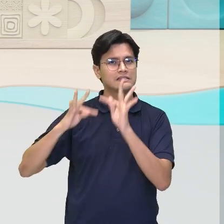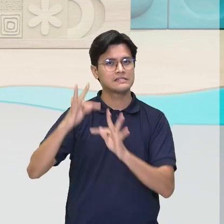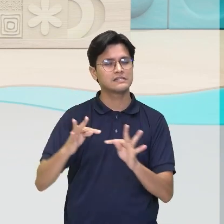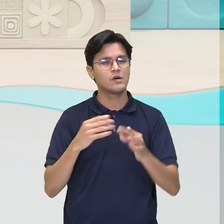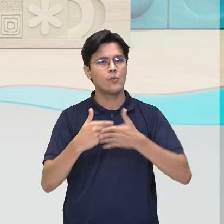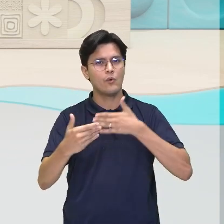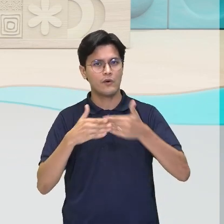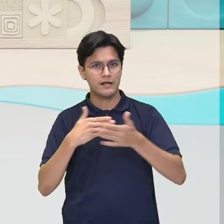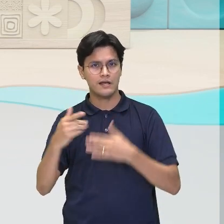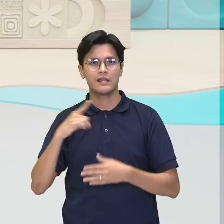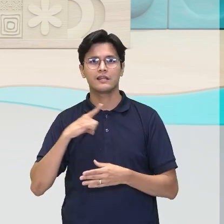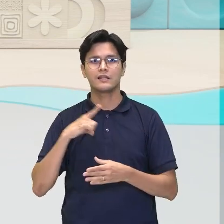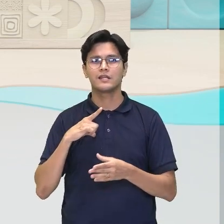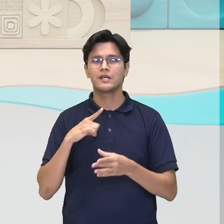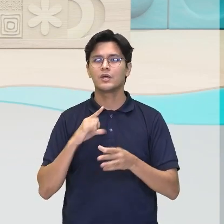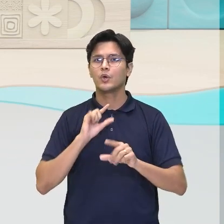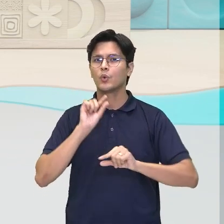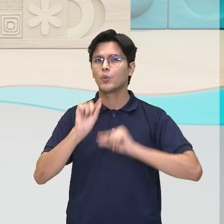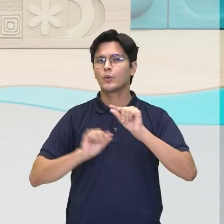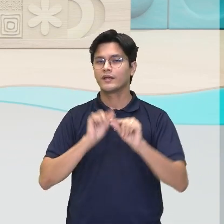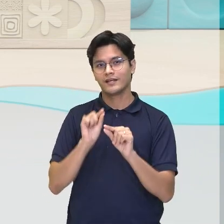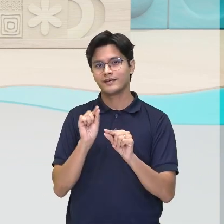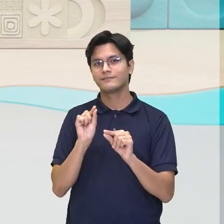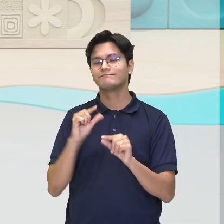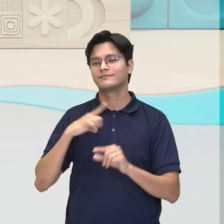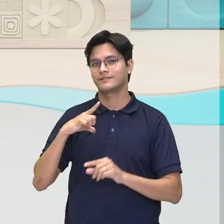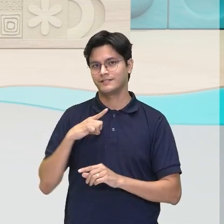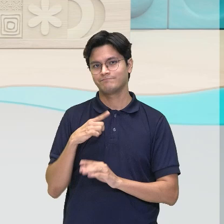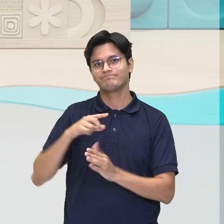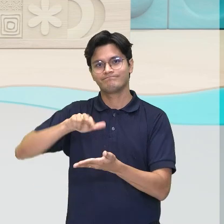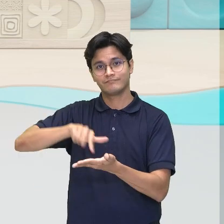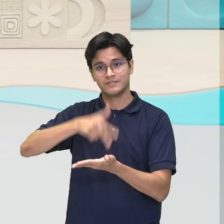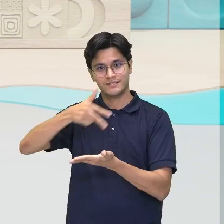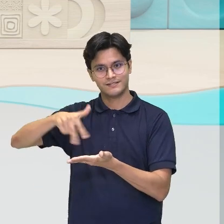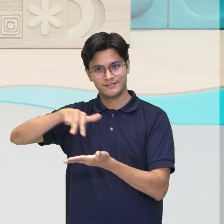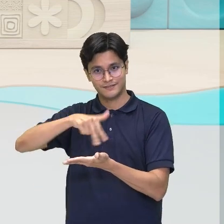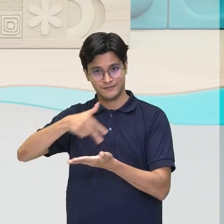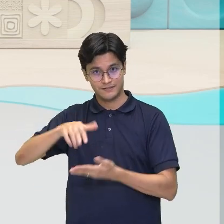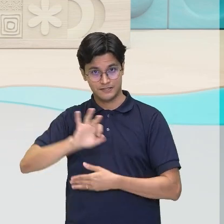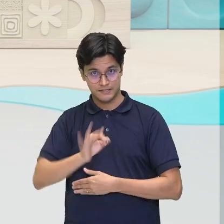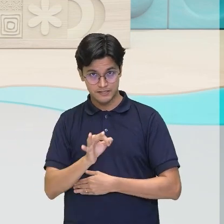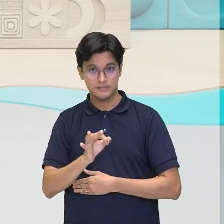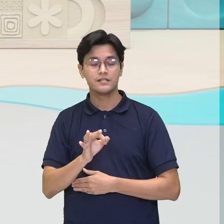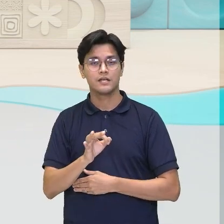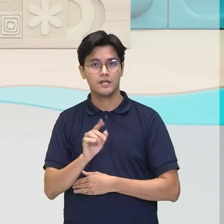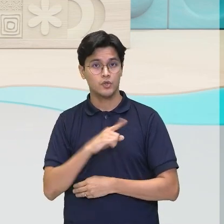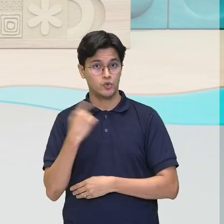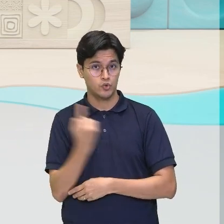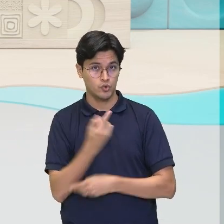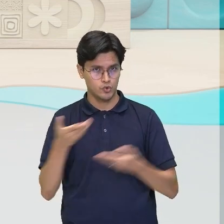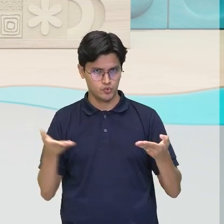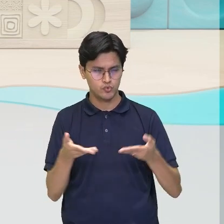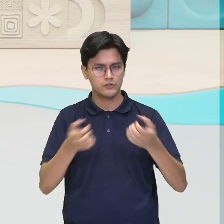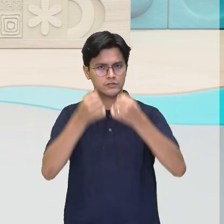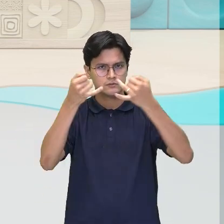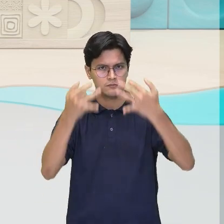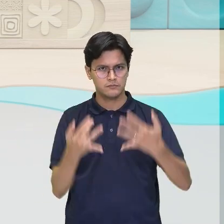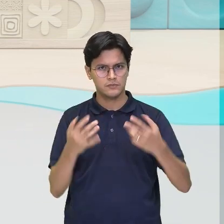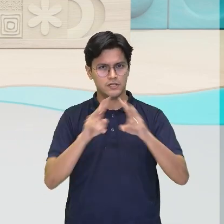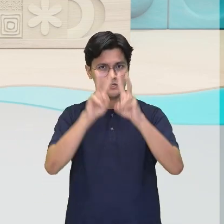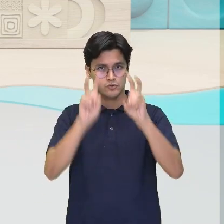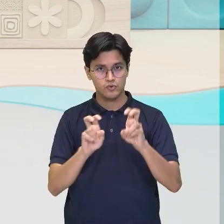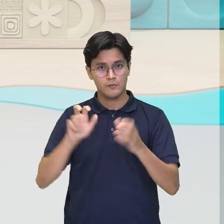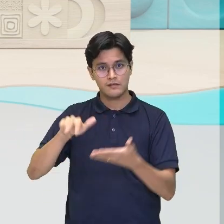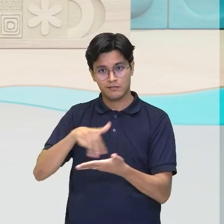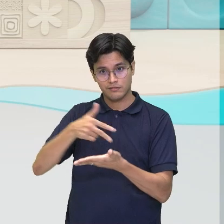o mundo se não houvesse a dança. Nós falamos da dança e vamos falar mais um pouco